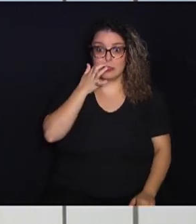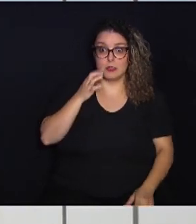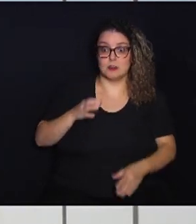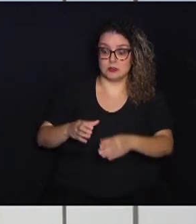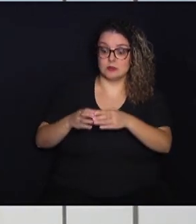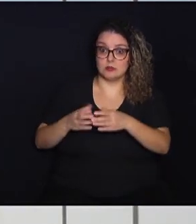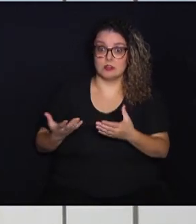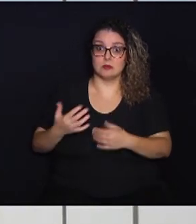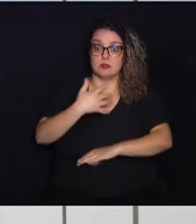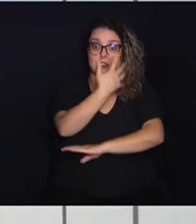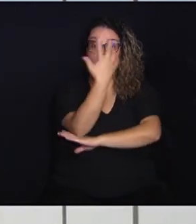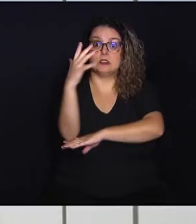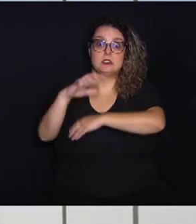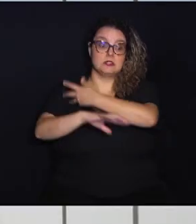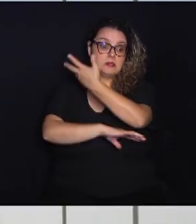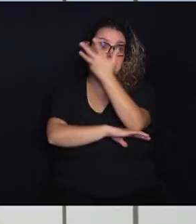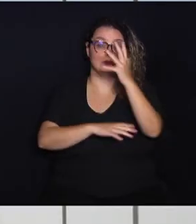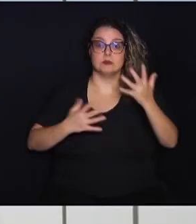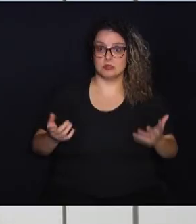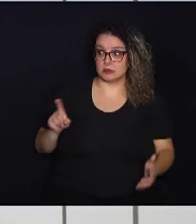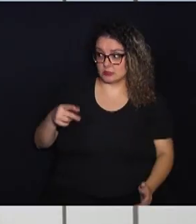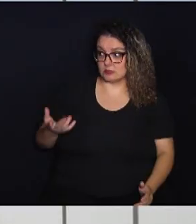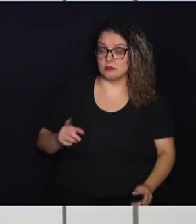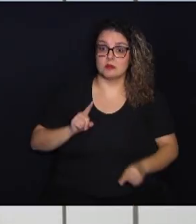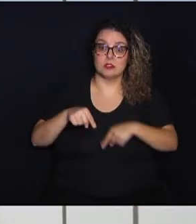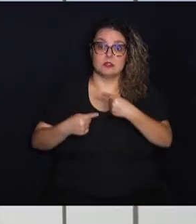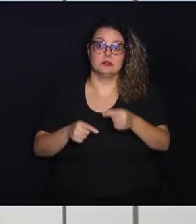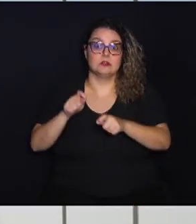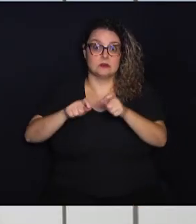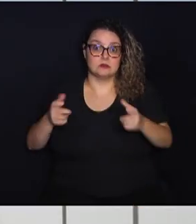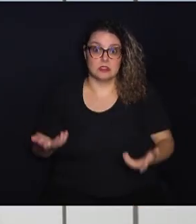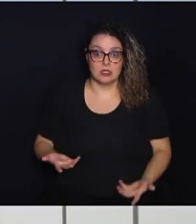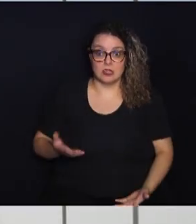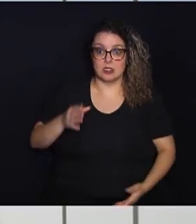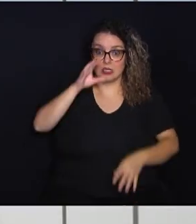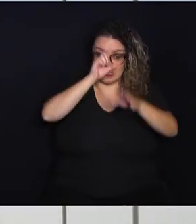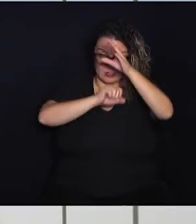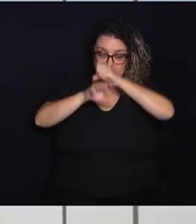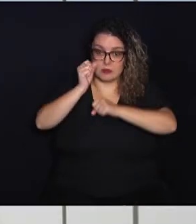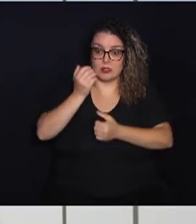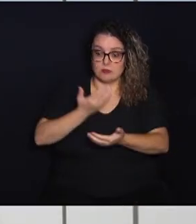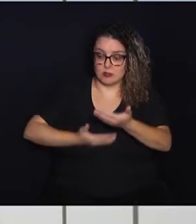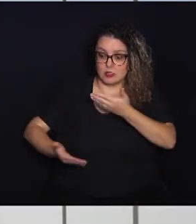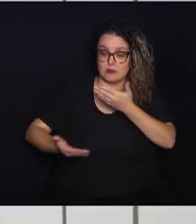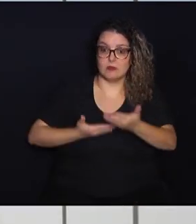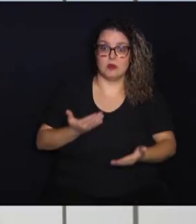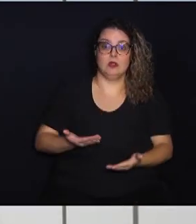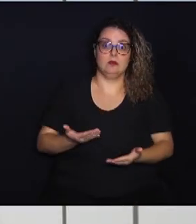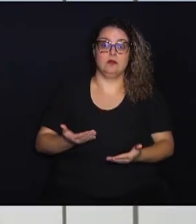com a natureza, né? Com as outras pessoas, aprender a interagirem com os